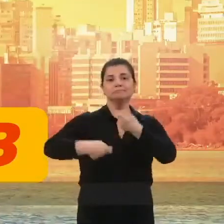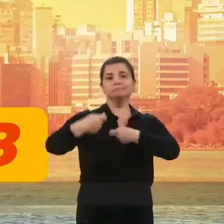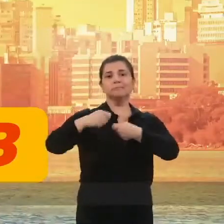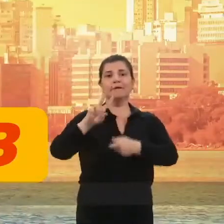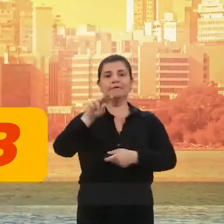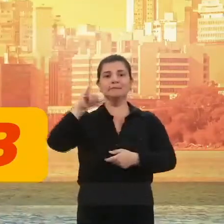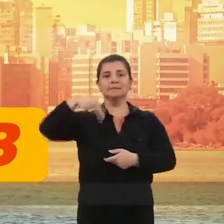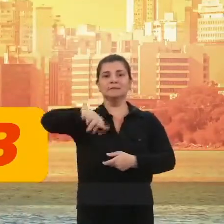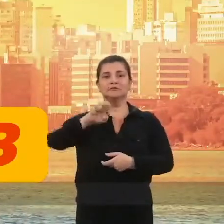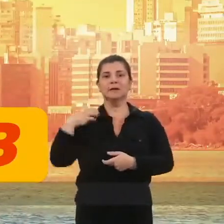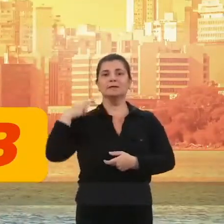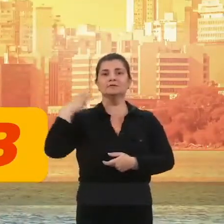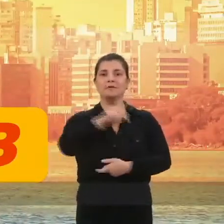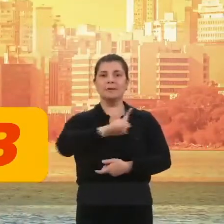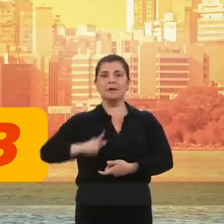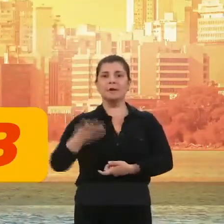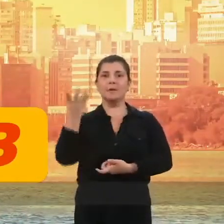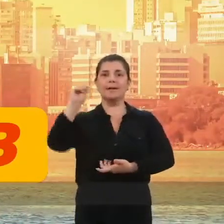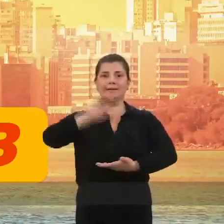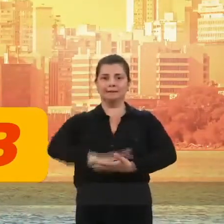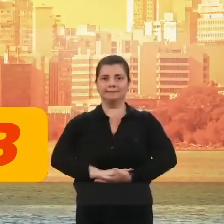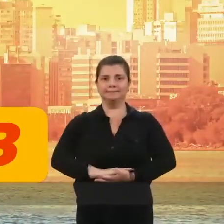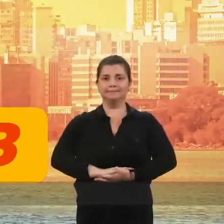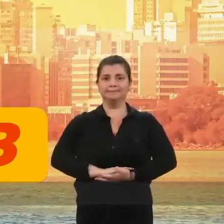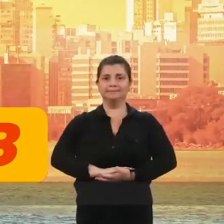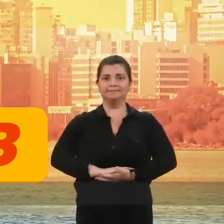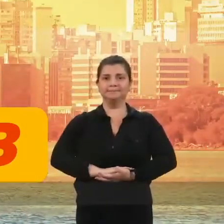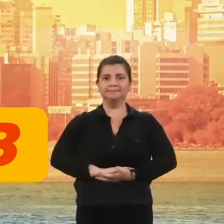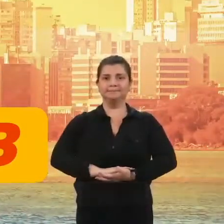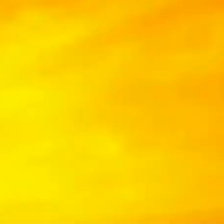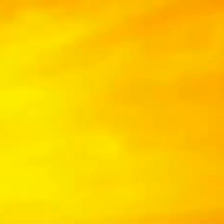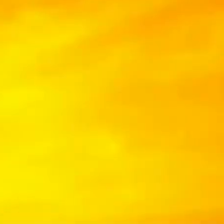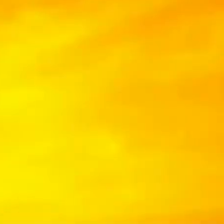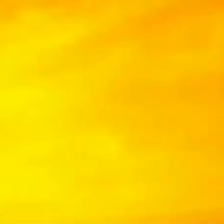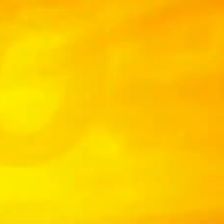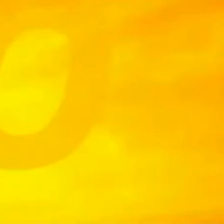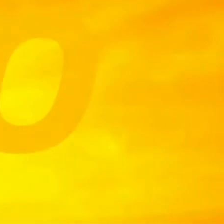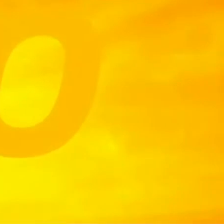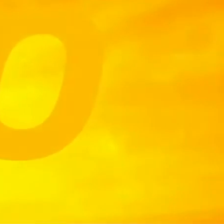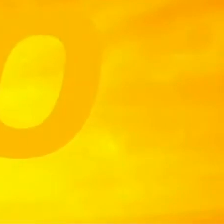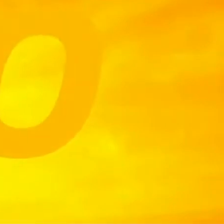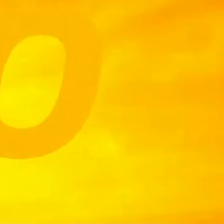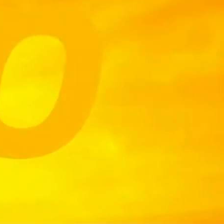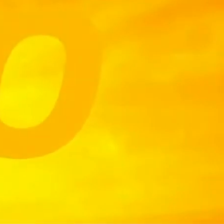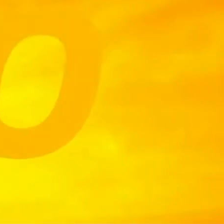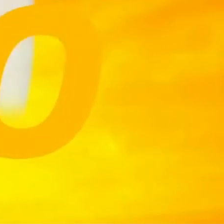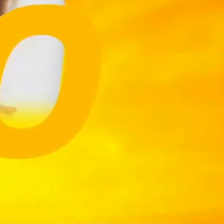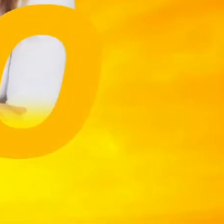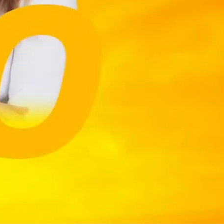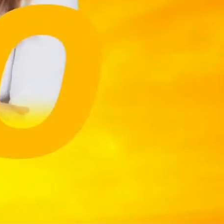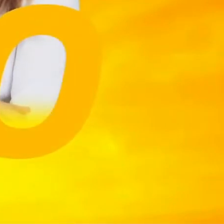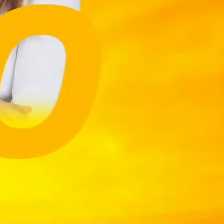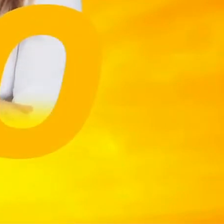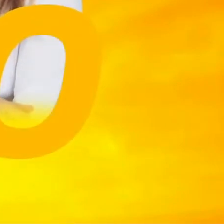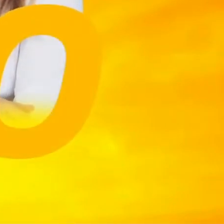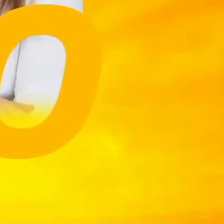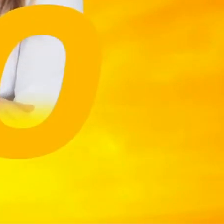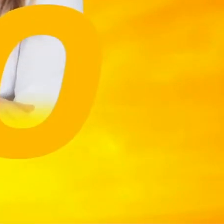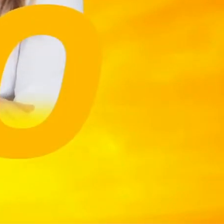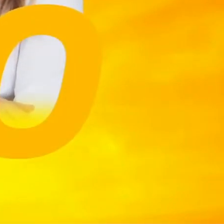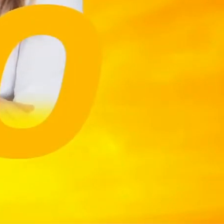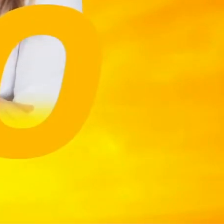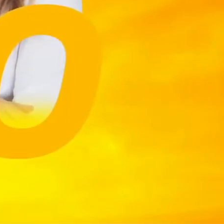economia. Eu sou Vicente Bogo, candidato a governador 40. Vicente Bogo, governador. Josi Paz, vice.